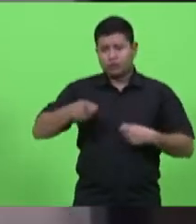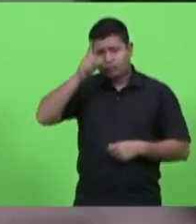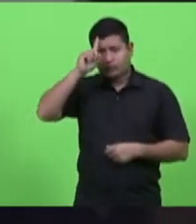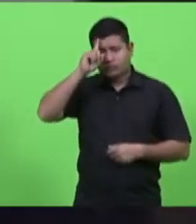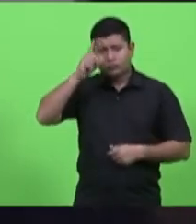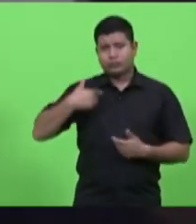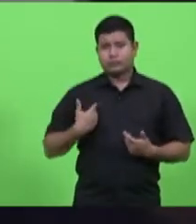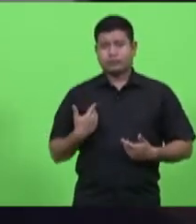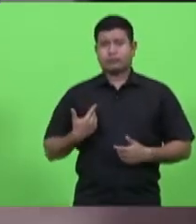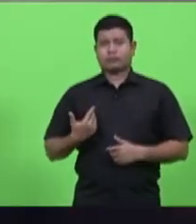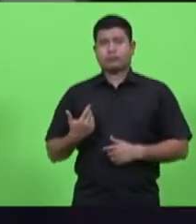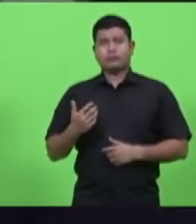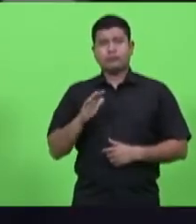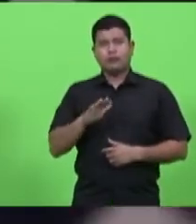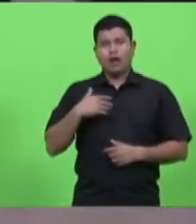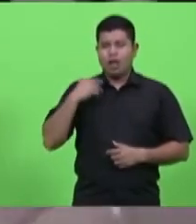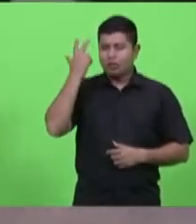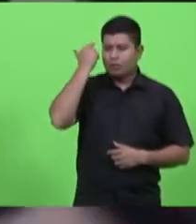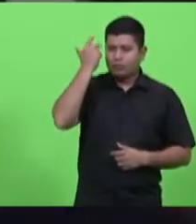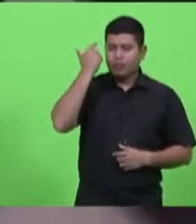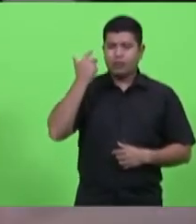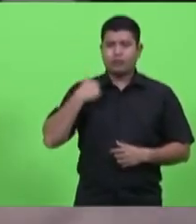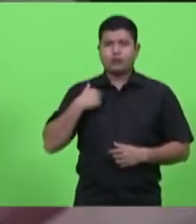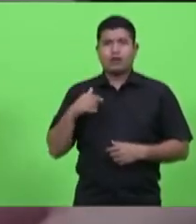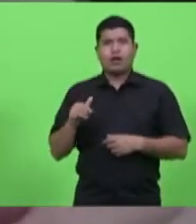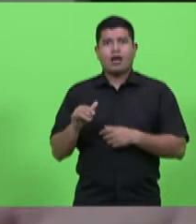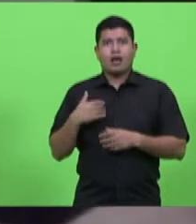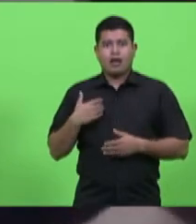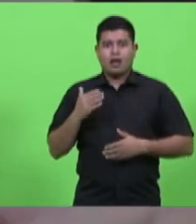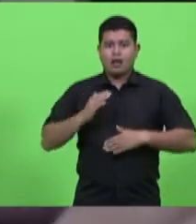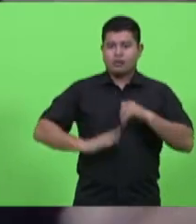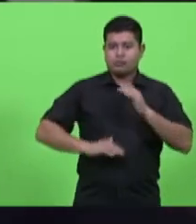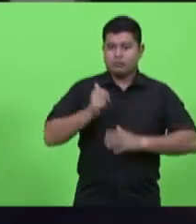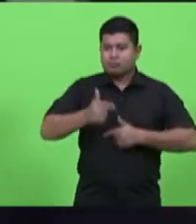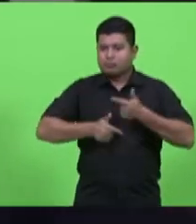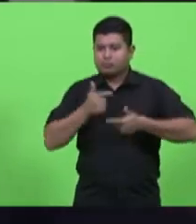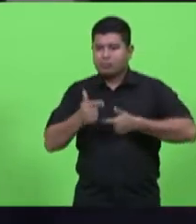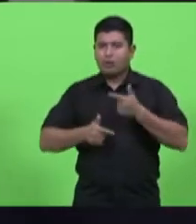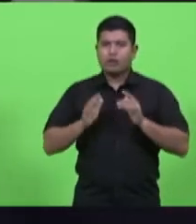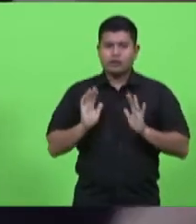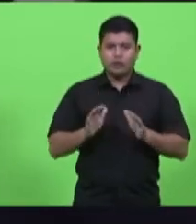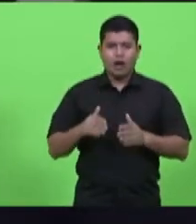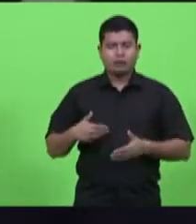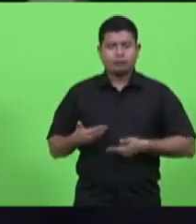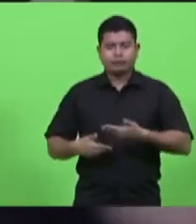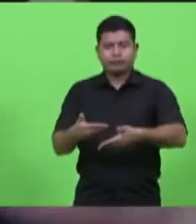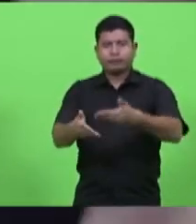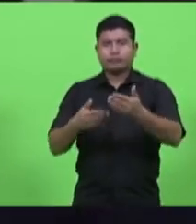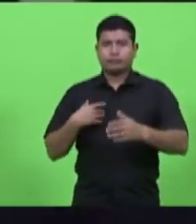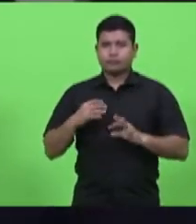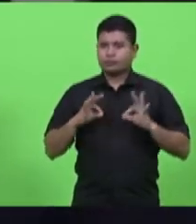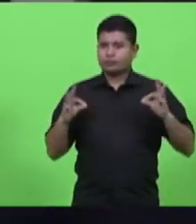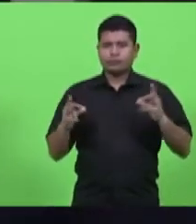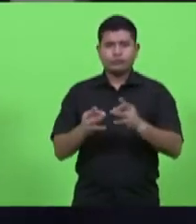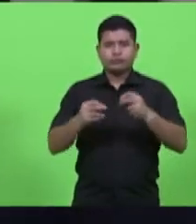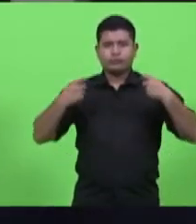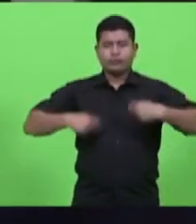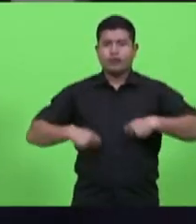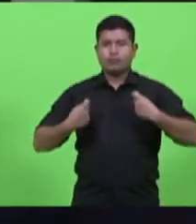é natural que as atividades que já estão em desenvolvimento, todas elas têm que tomar